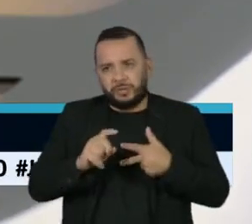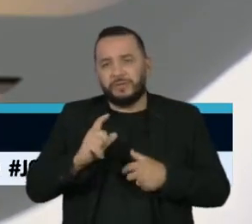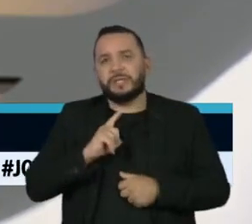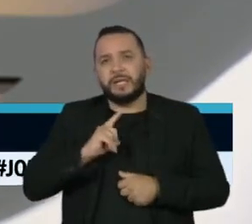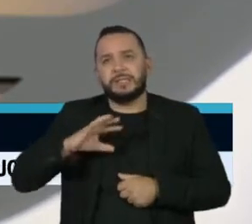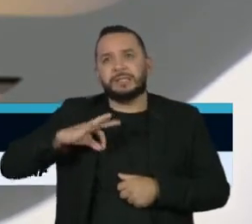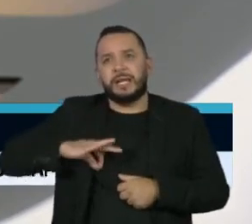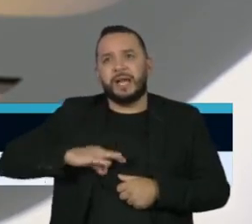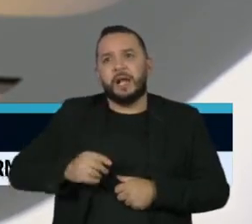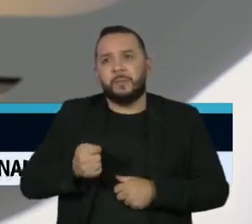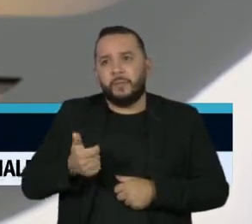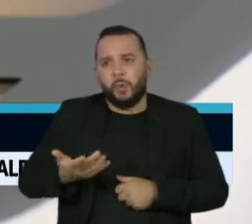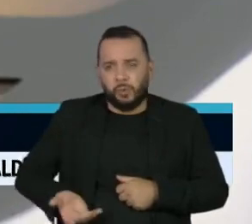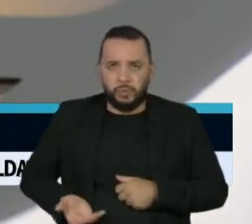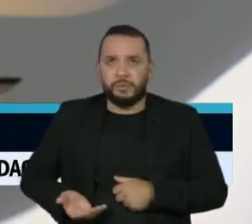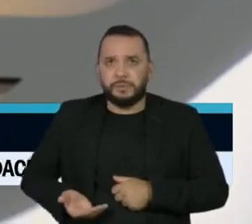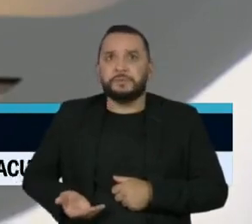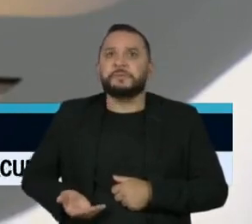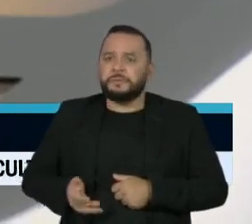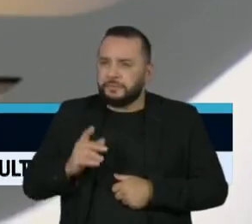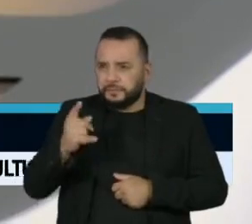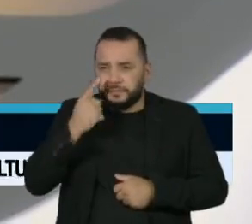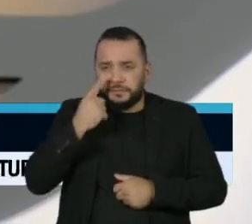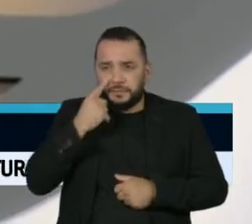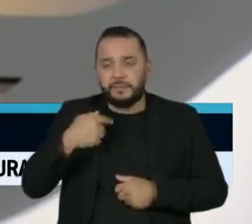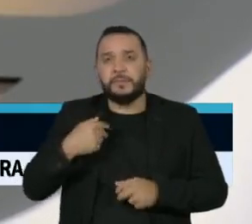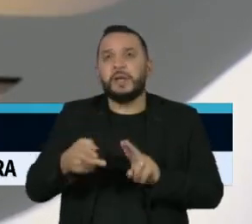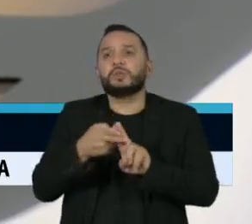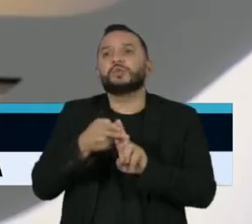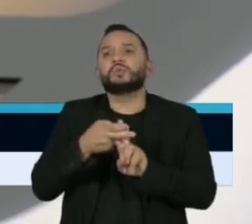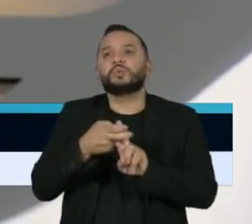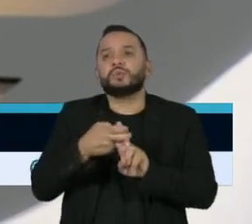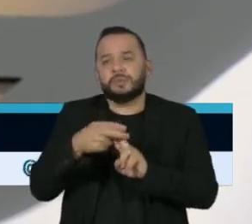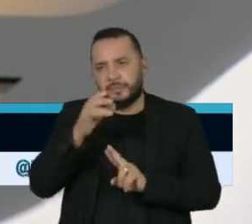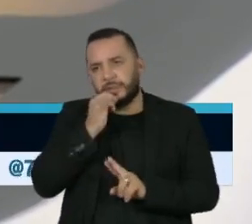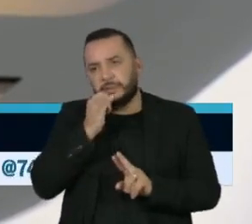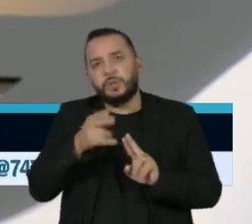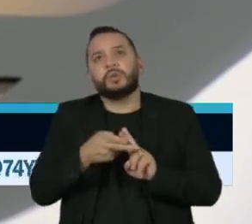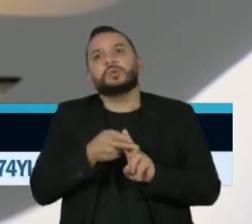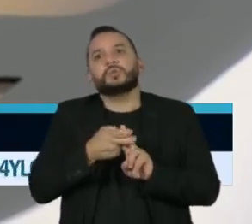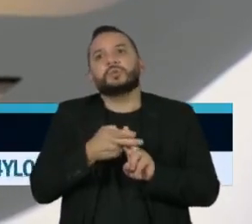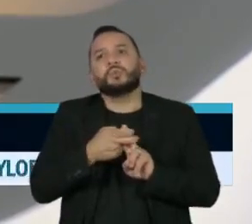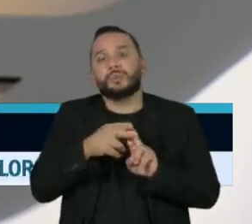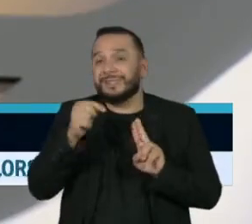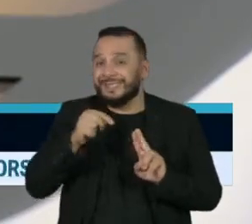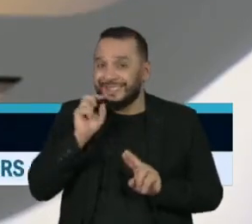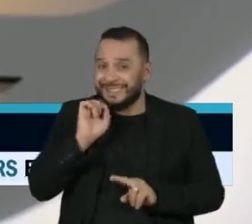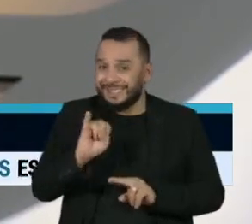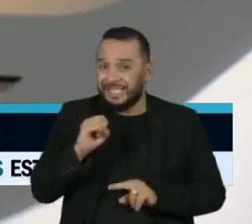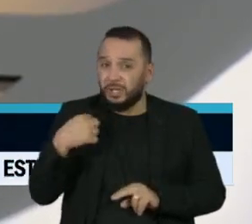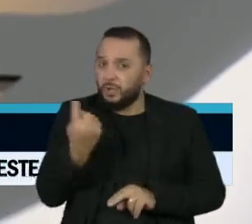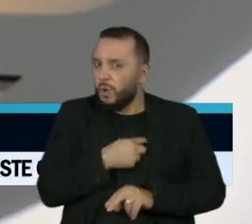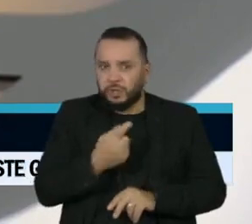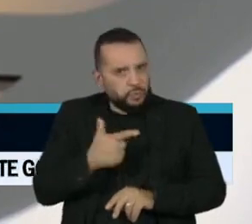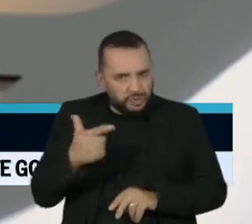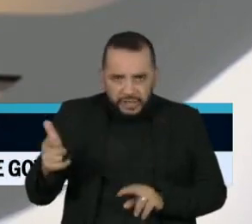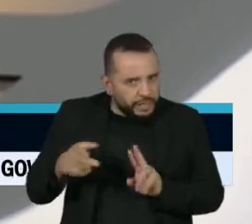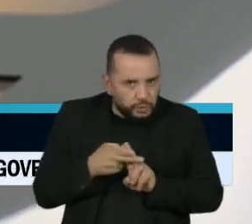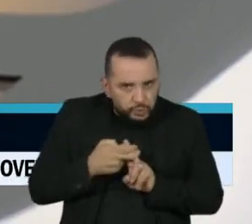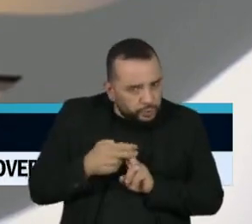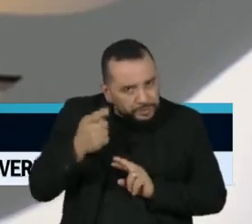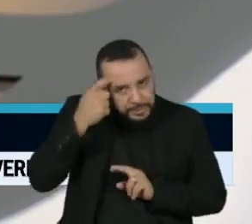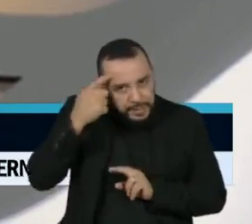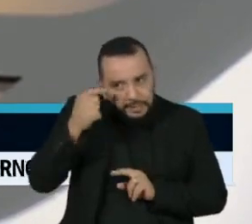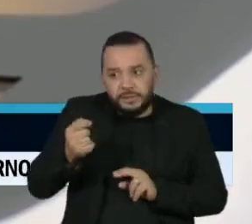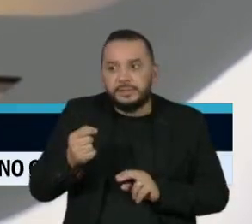E veja a importância, e muito baixa, veja o SUS. Se nós não tivéssemos o SUS, que é o maior sistema de saúde público